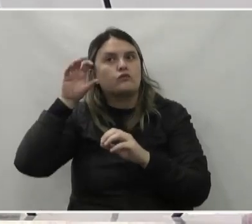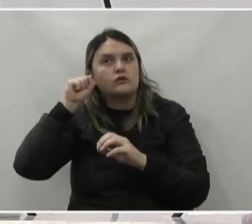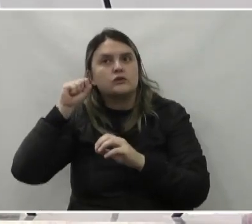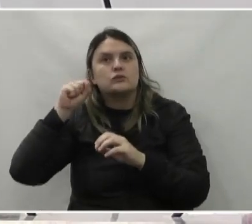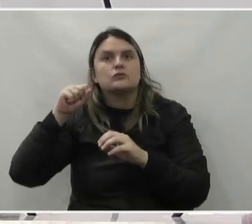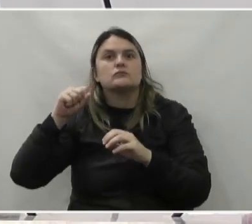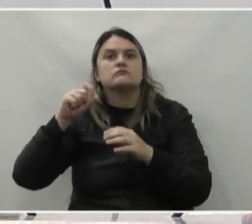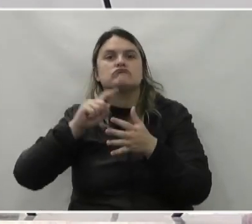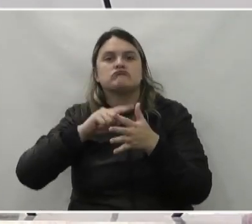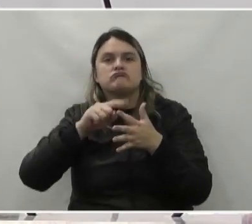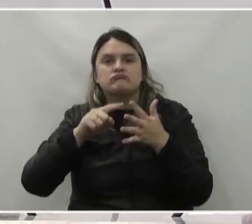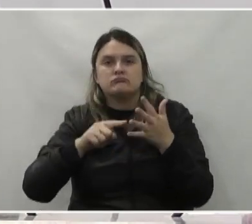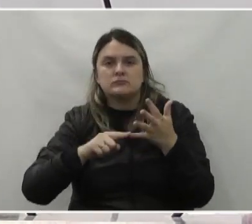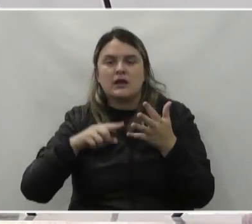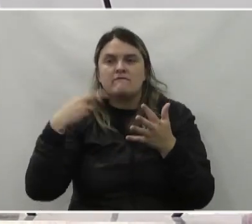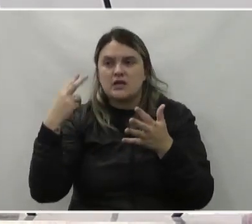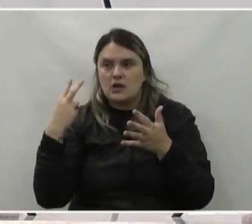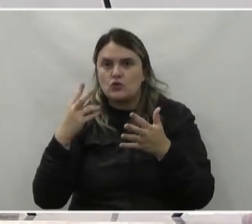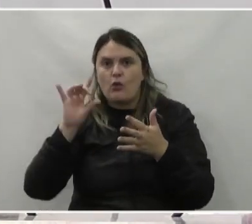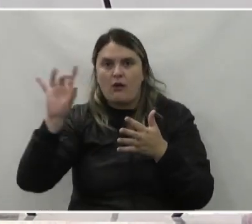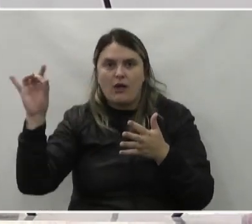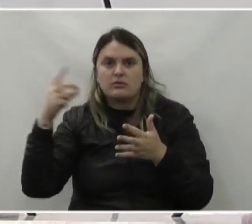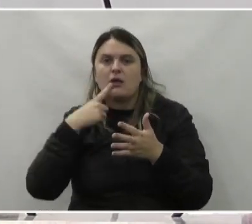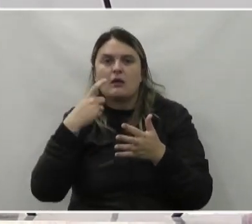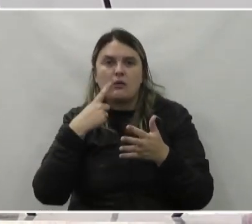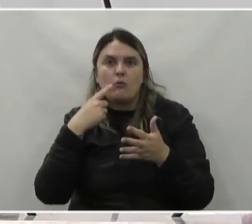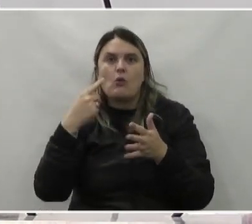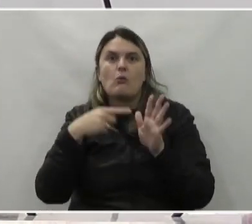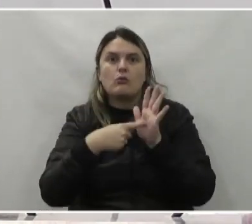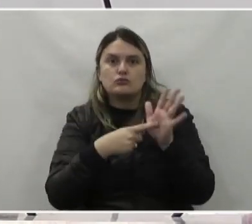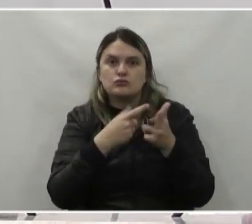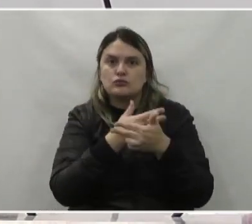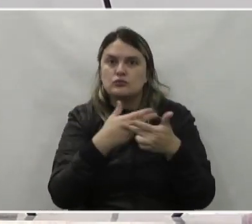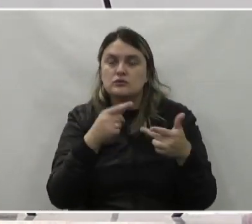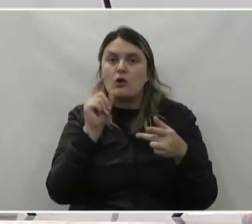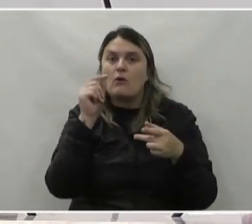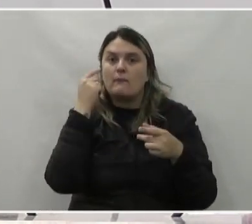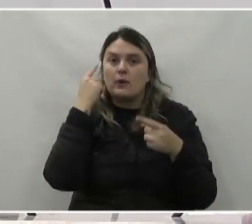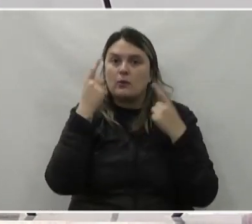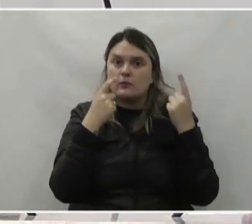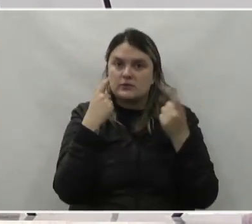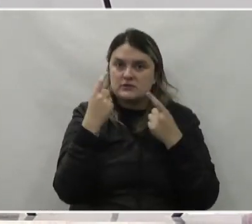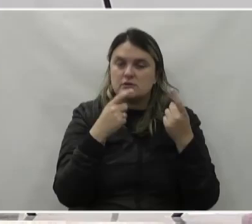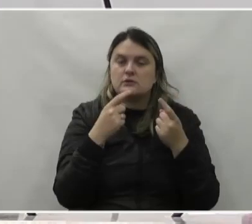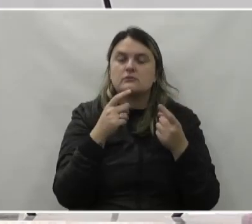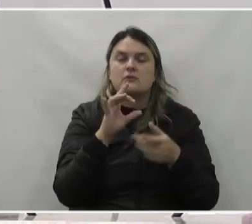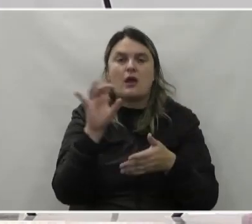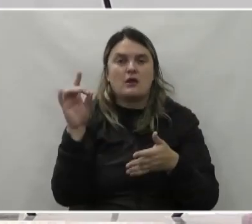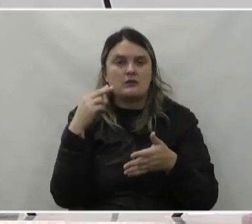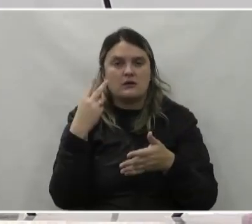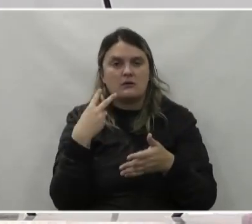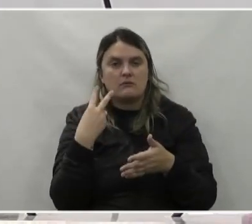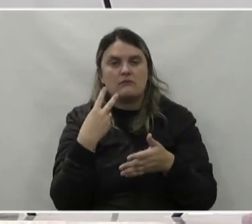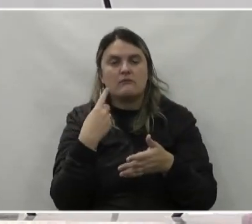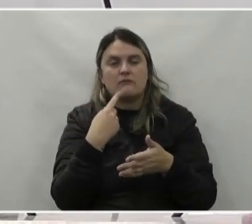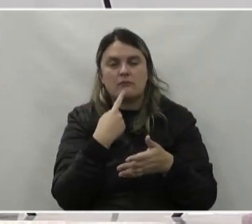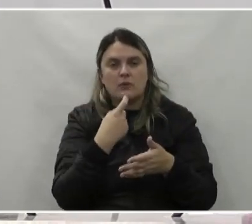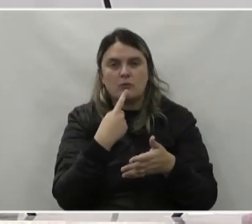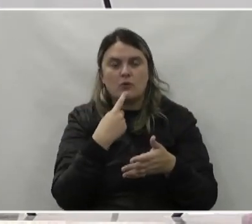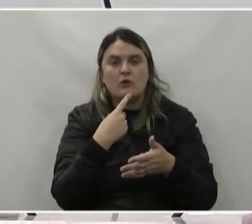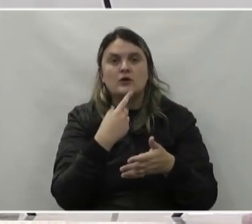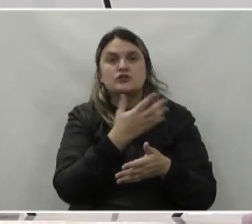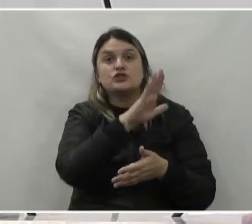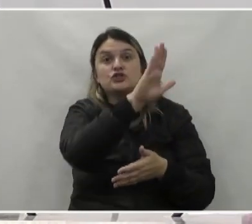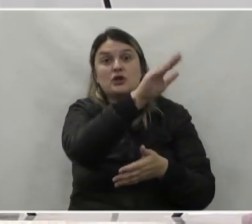os apontamentos feitos pelos vereadores, que trouxeram até aqui a Casa de Leis, a empresa também, para